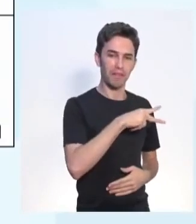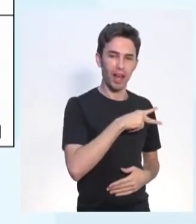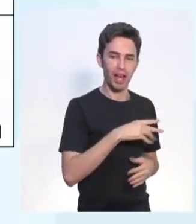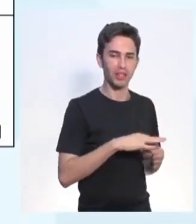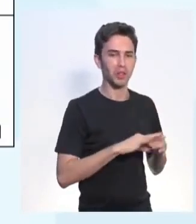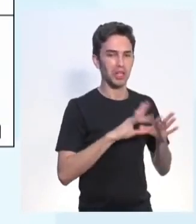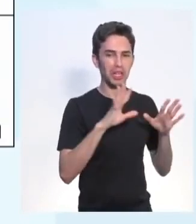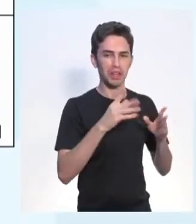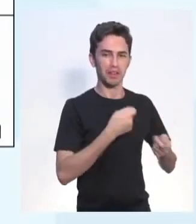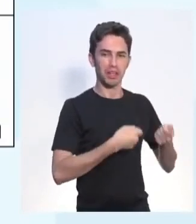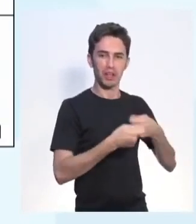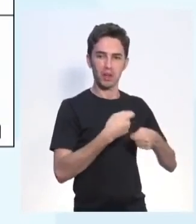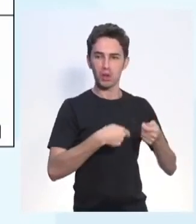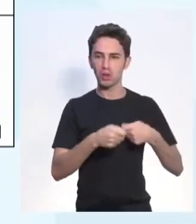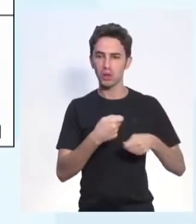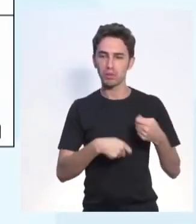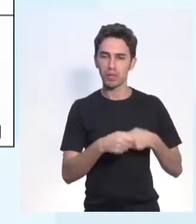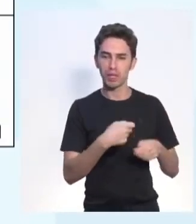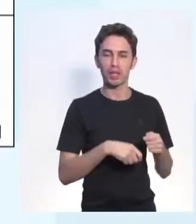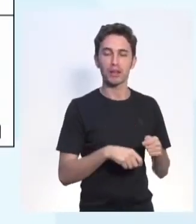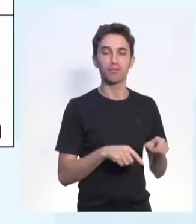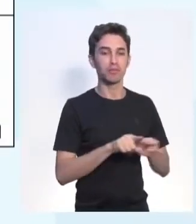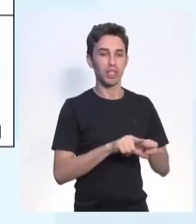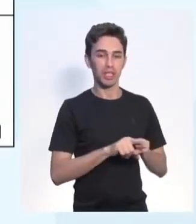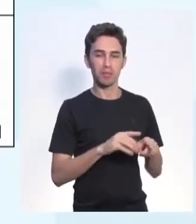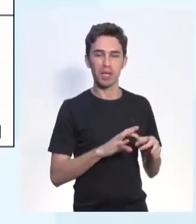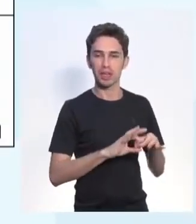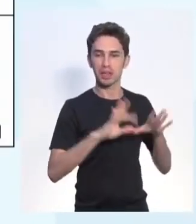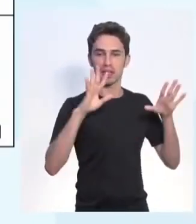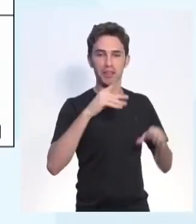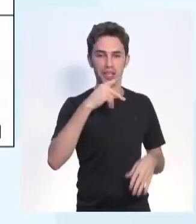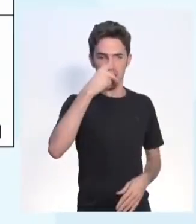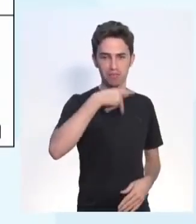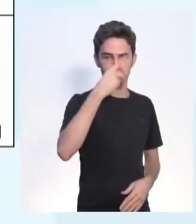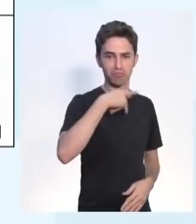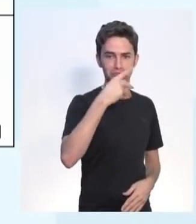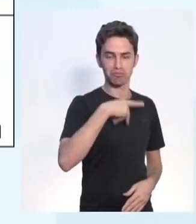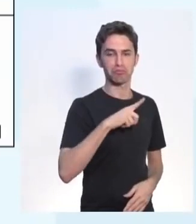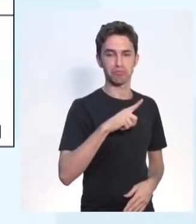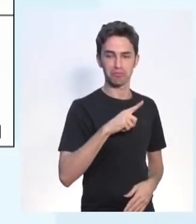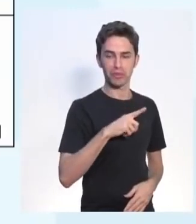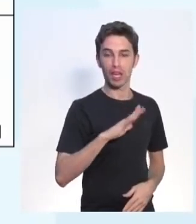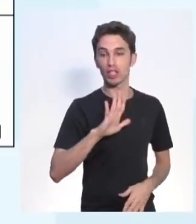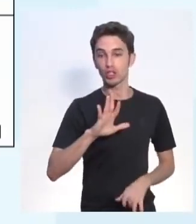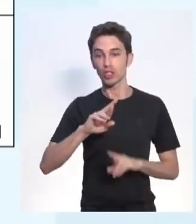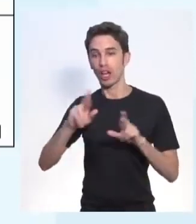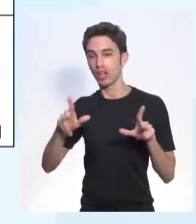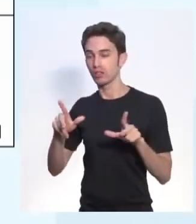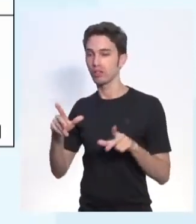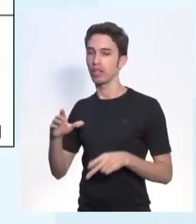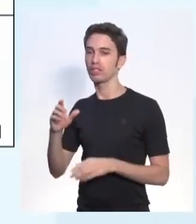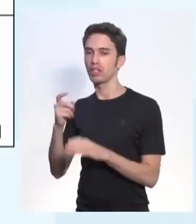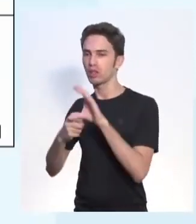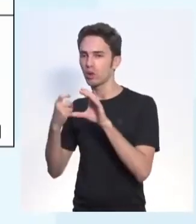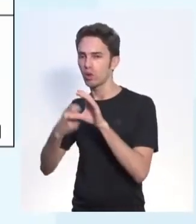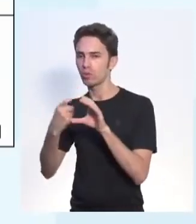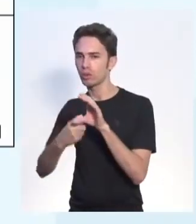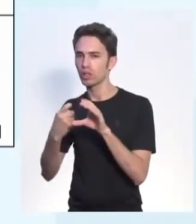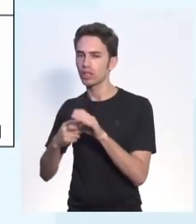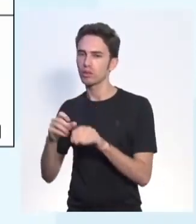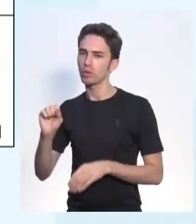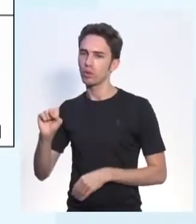livre mercado e liberdades individuais. Comunismo, né? Socialismo, né?